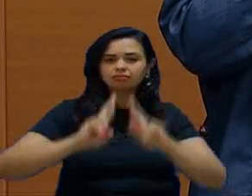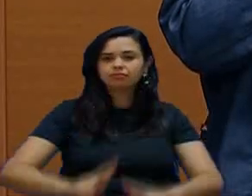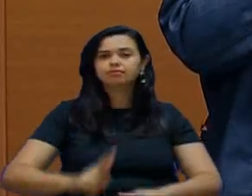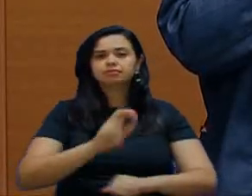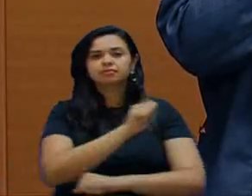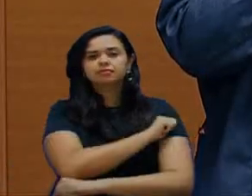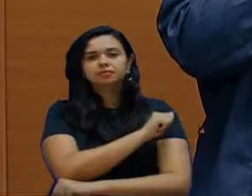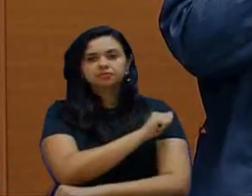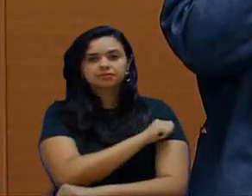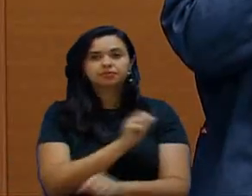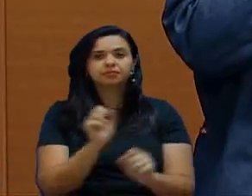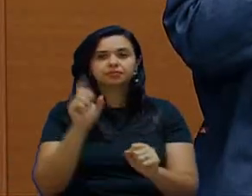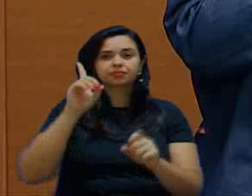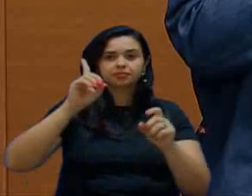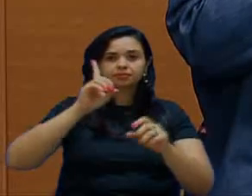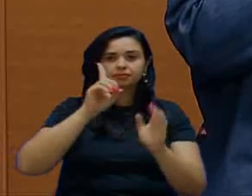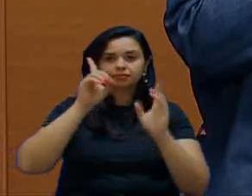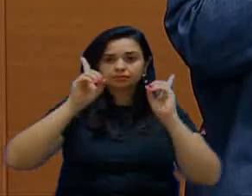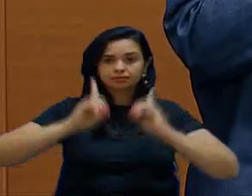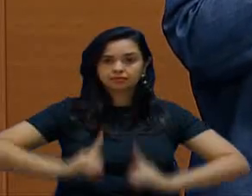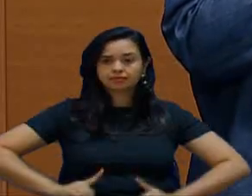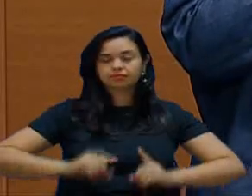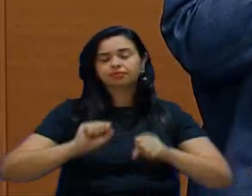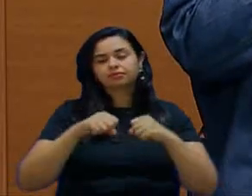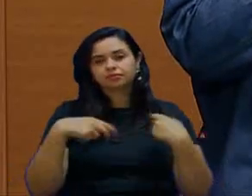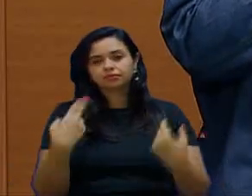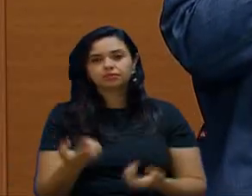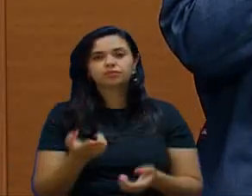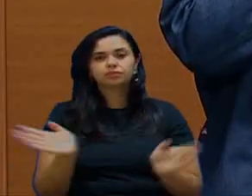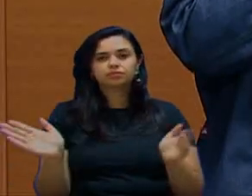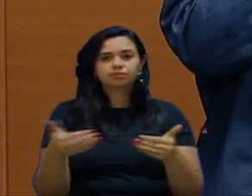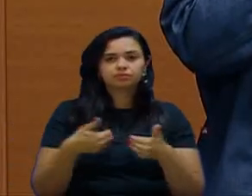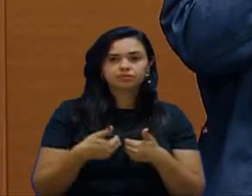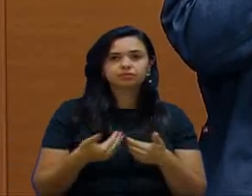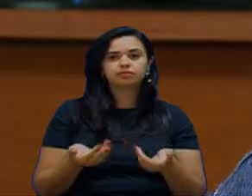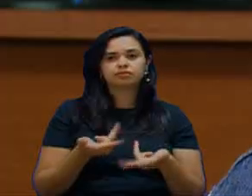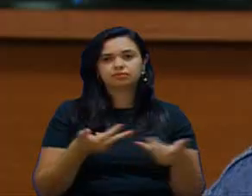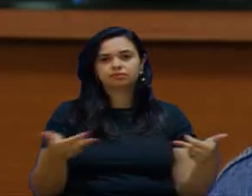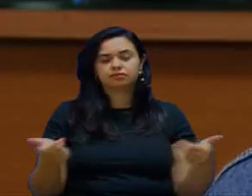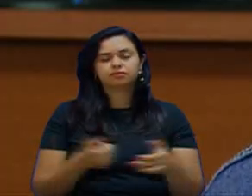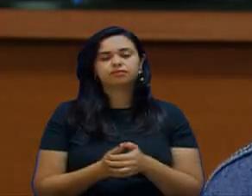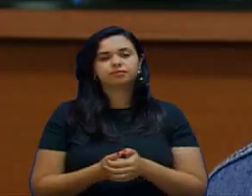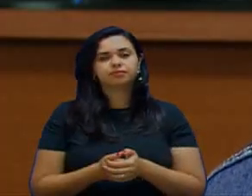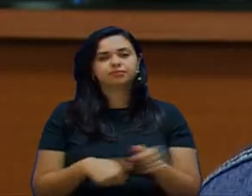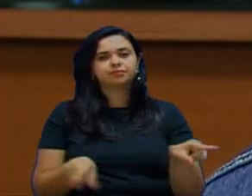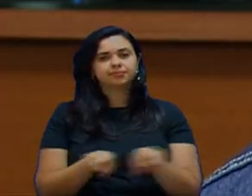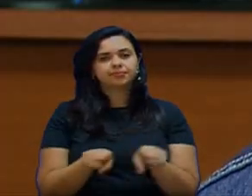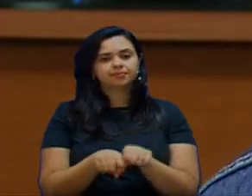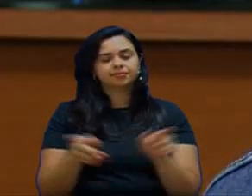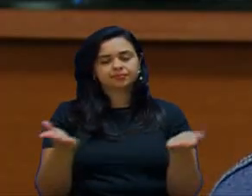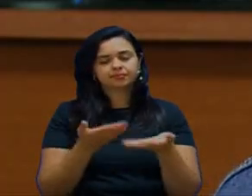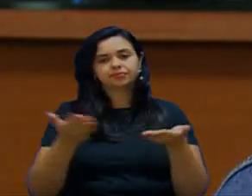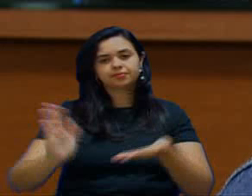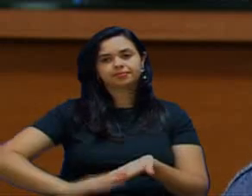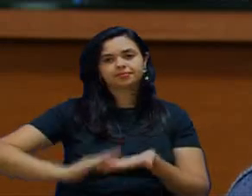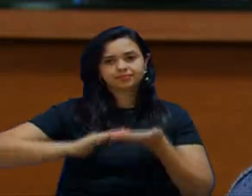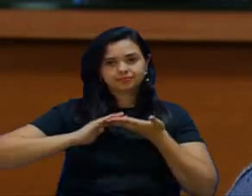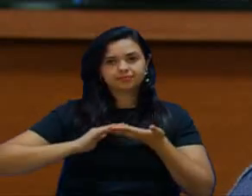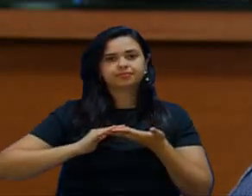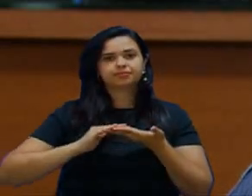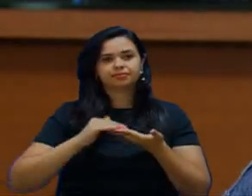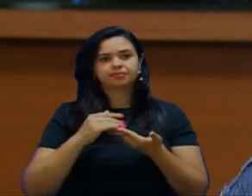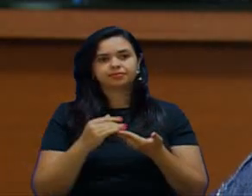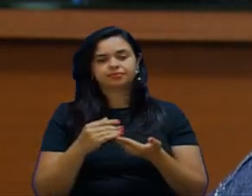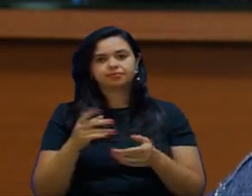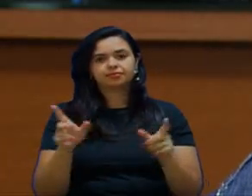possuem ou deficiência ou os transtornos associados. Hoje a gente está recebendo essa homenagem, né, dedicado